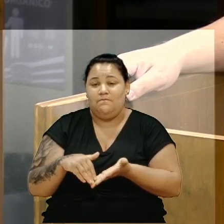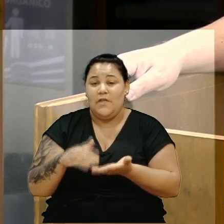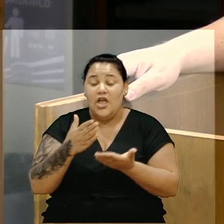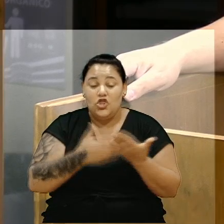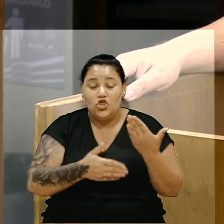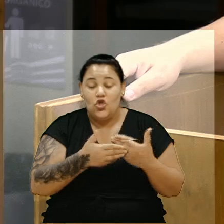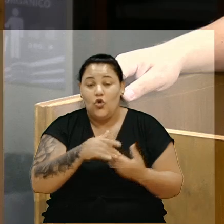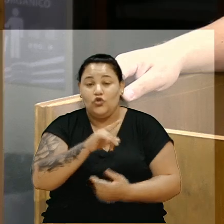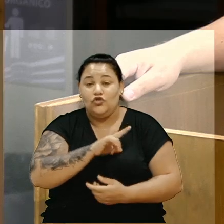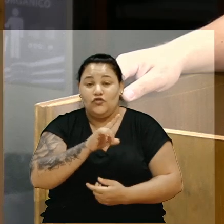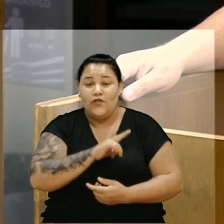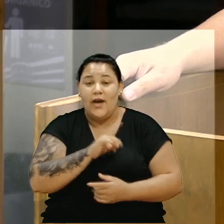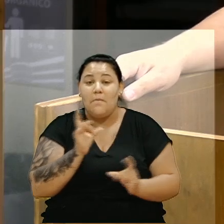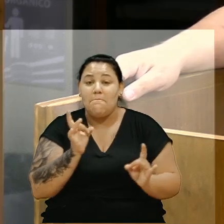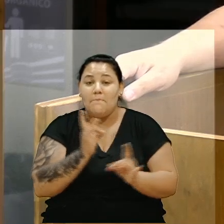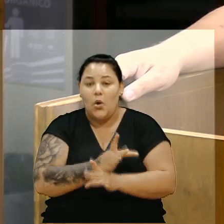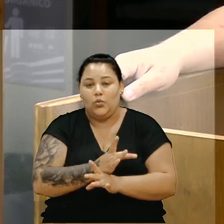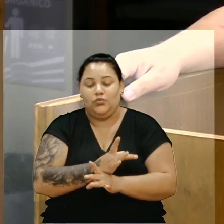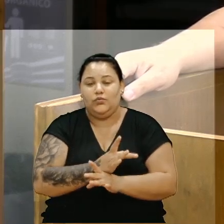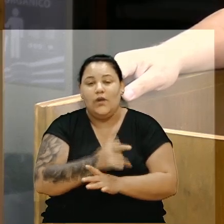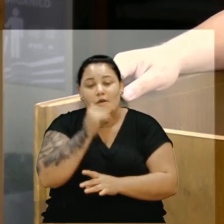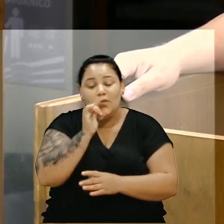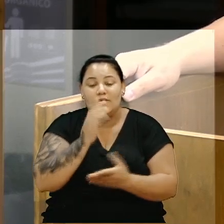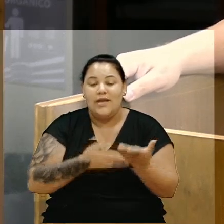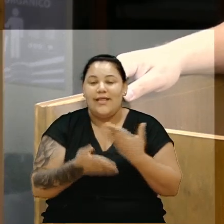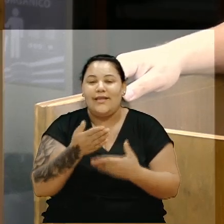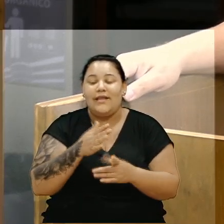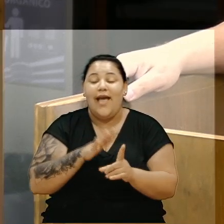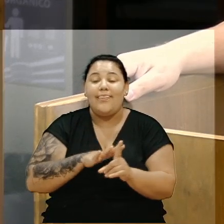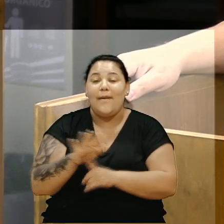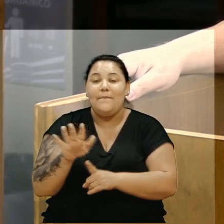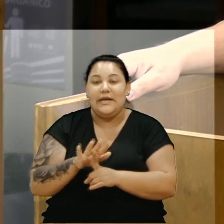estiveram prontos a atender essas demandas de vocês.